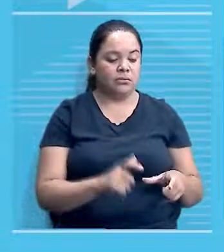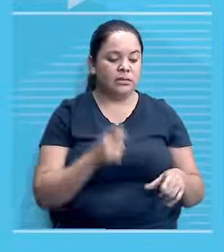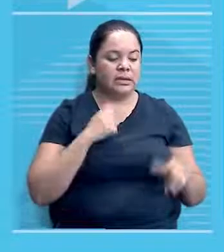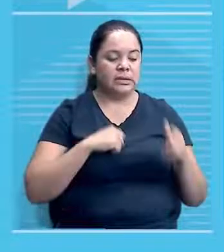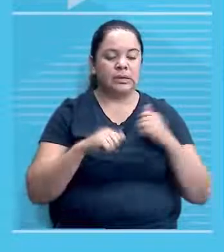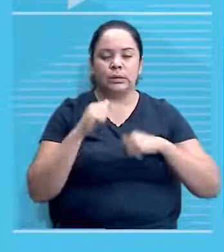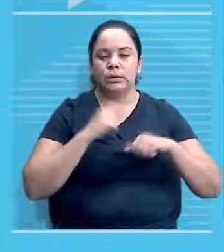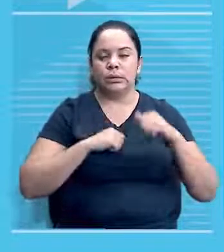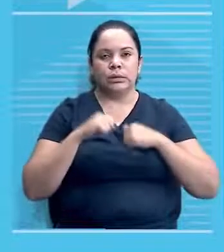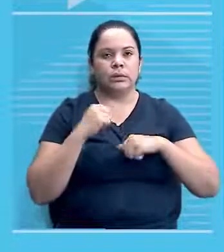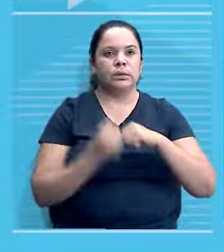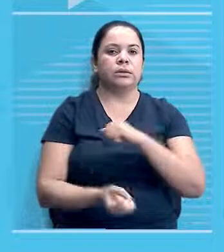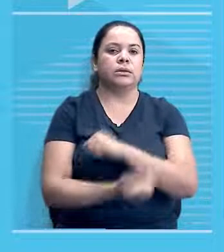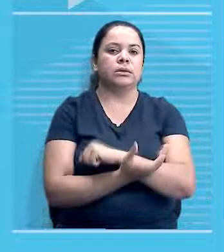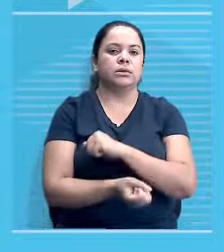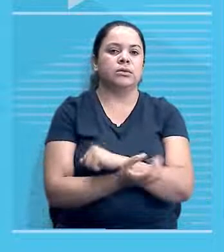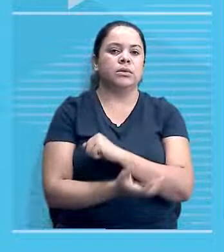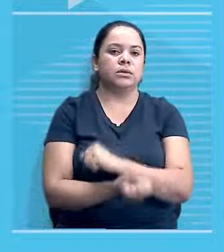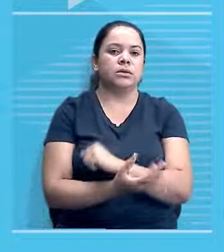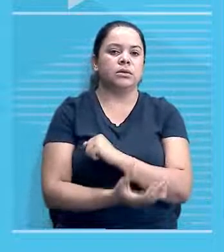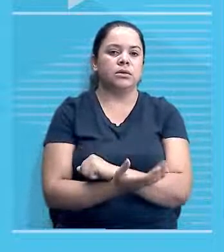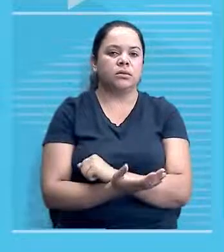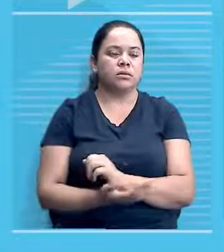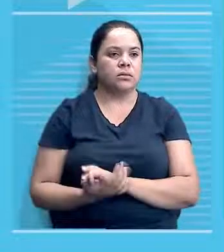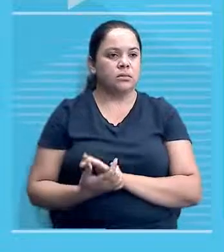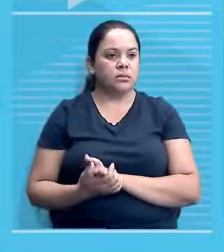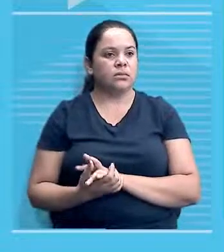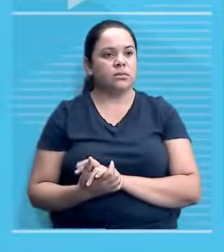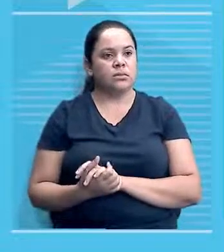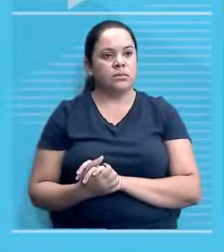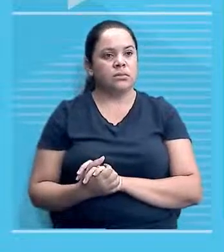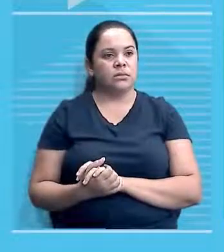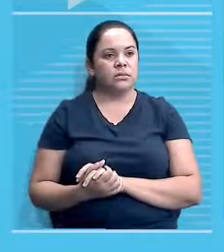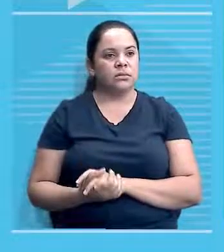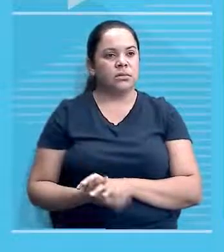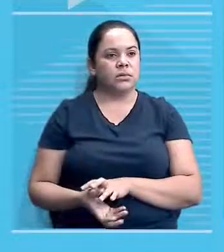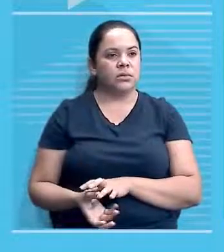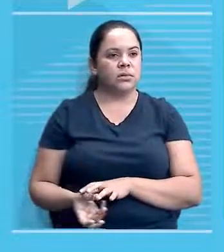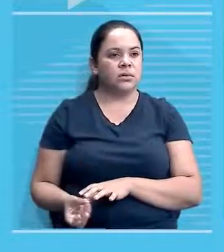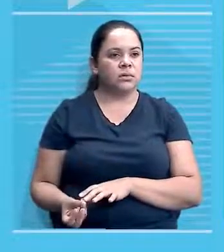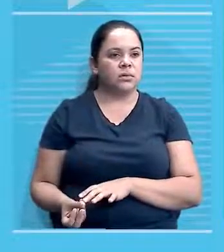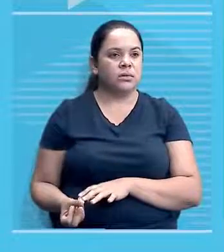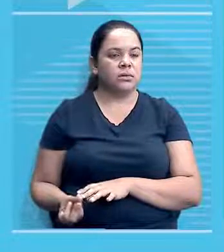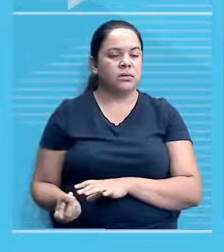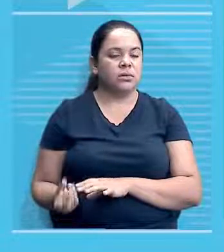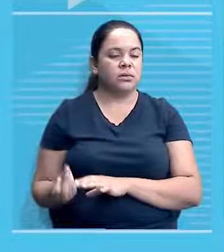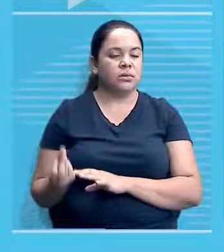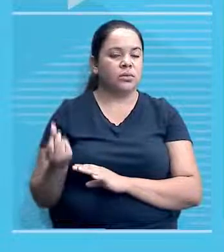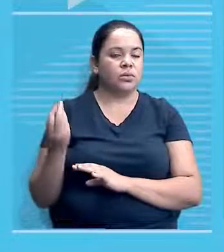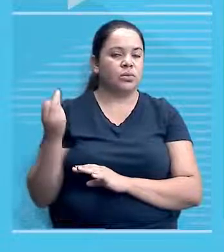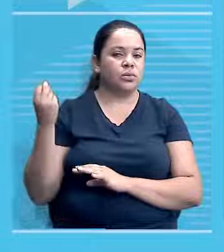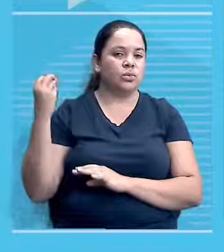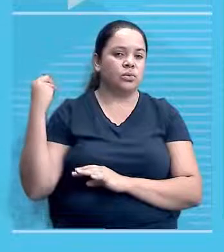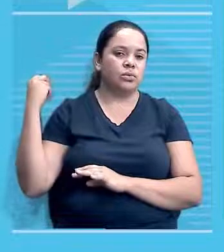de corrupção dos homens essa coisa toda e você vem desde o mundo antigo isso aí né